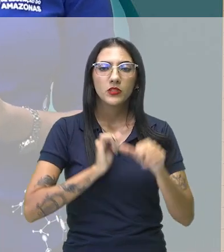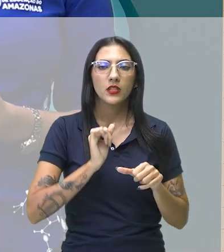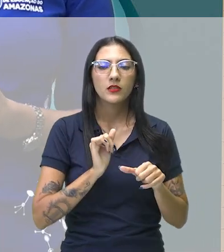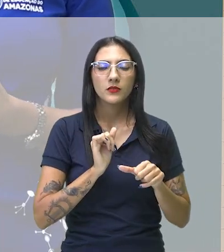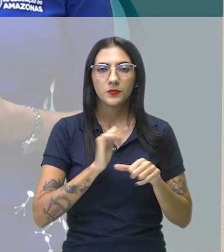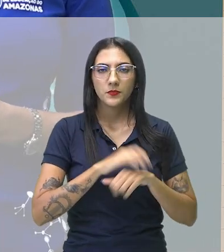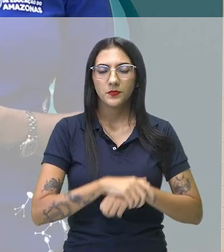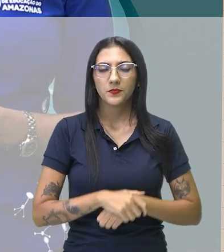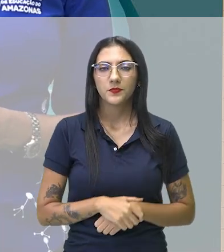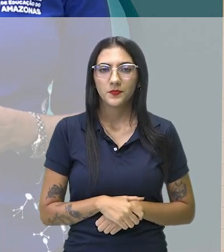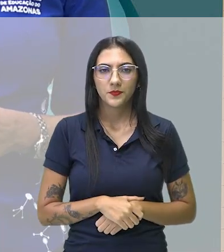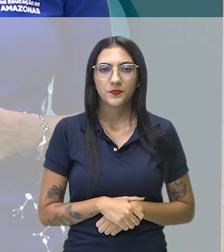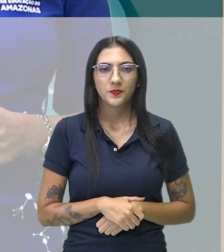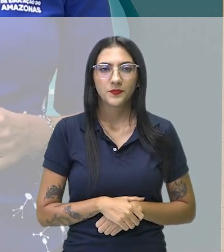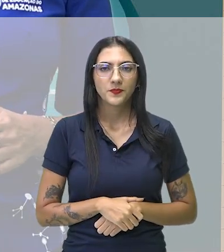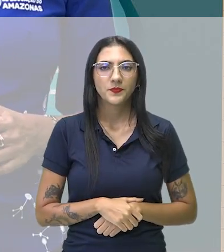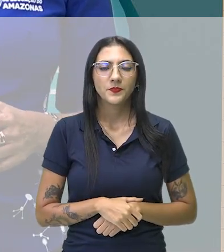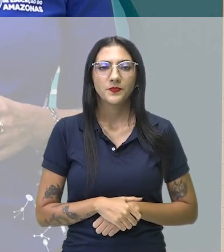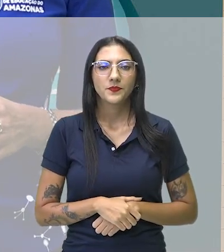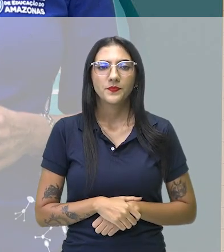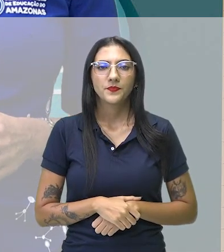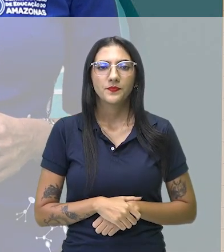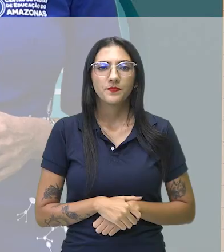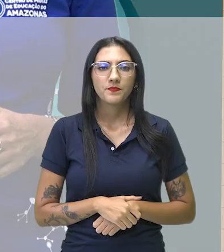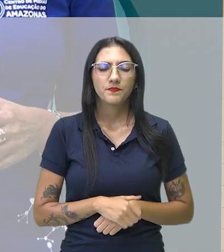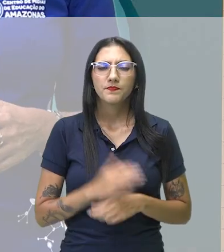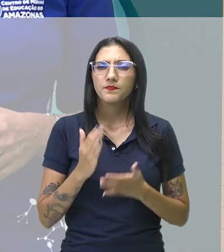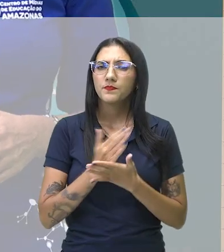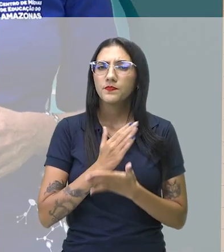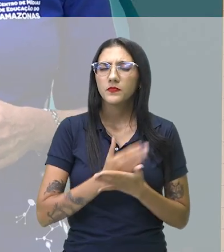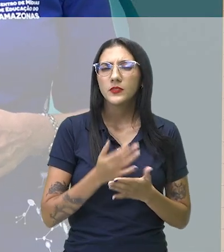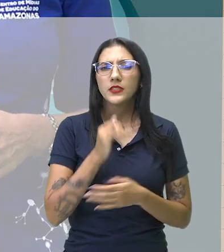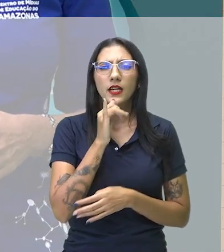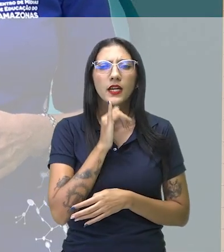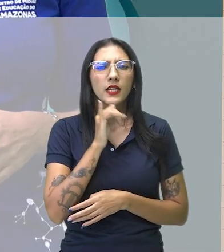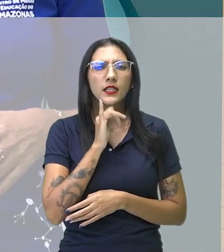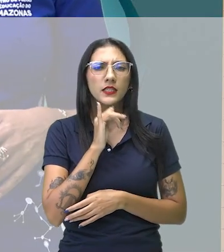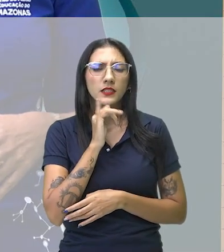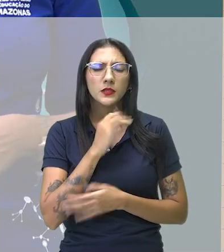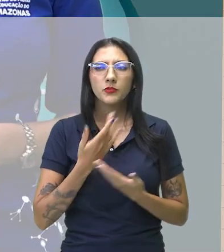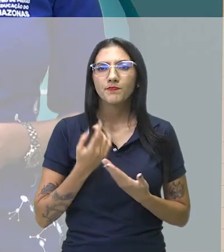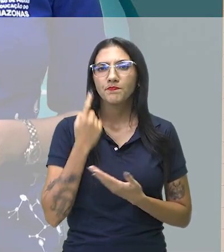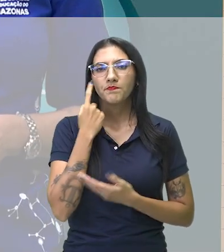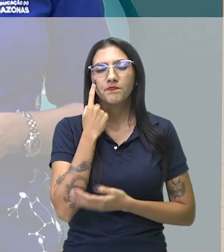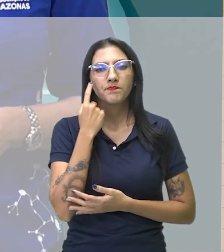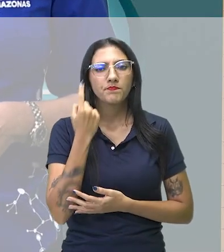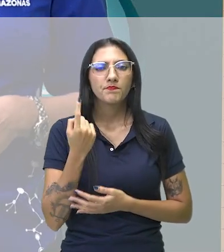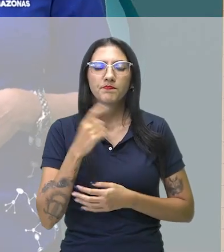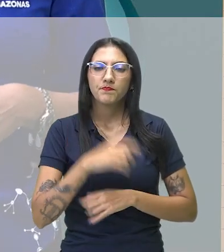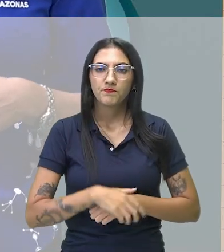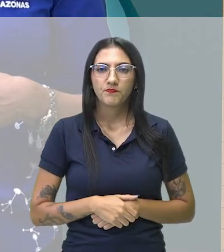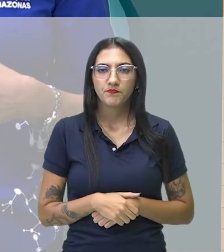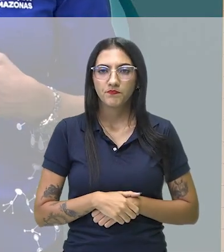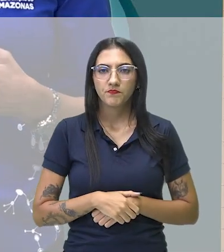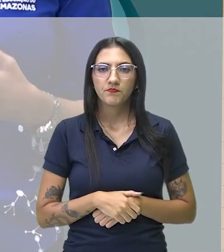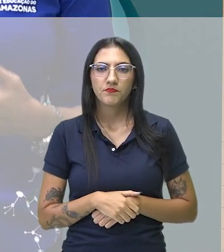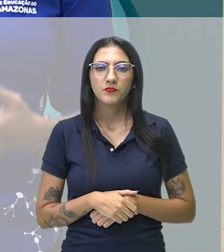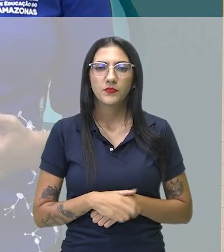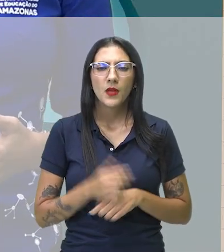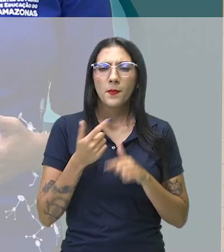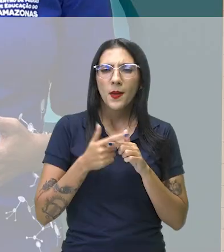transformação da realidade. Exemplos de valores éticos, por exemplo, denúncias